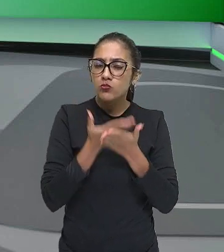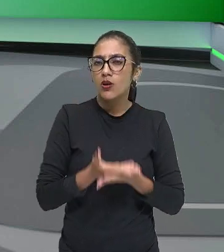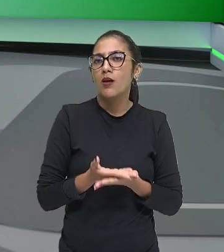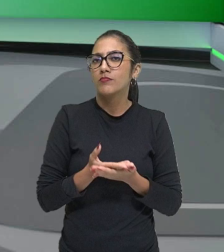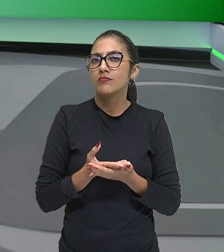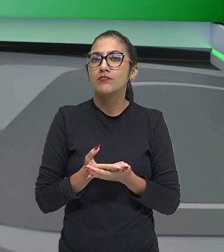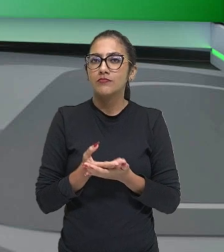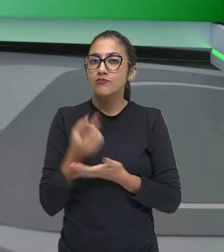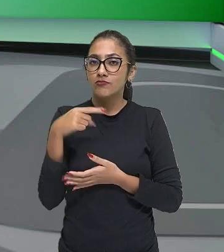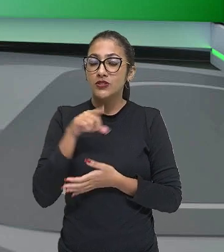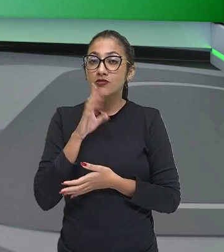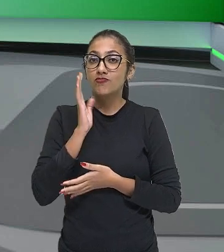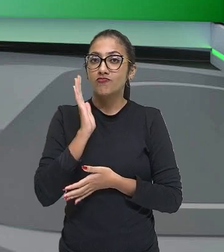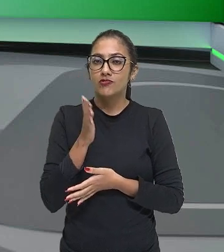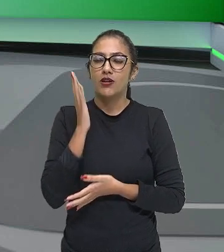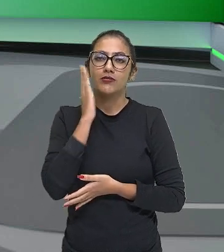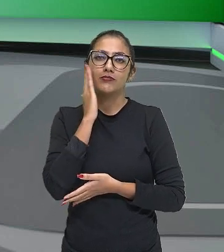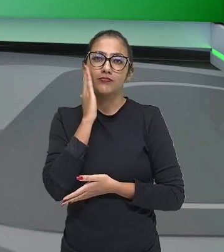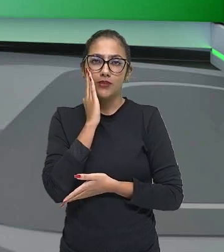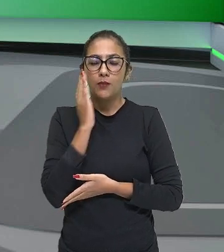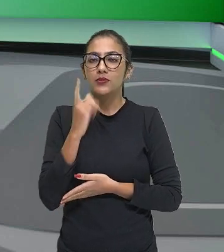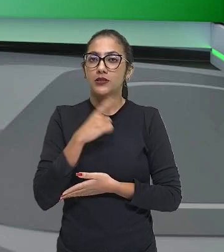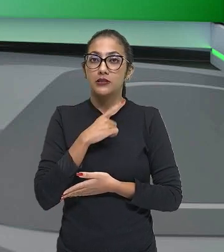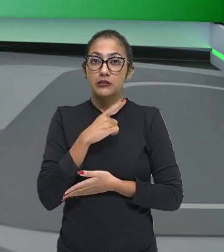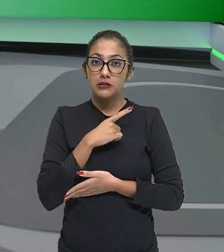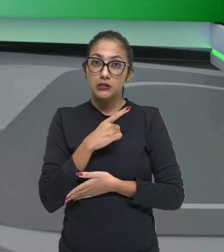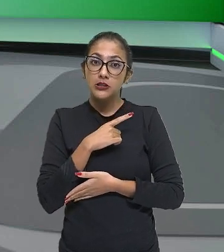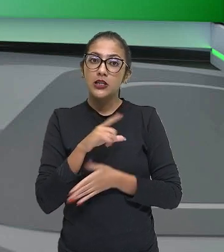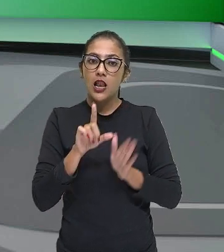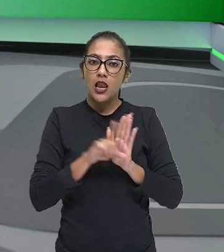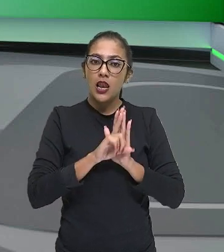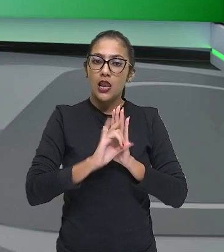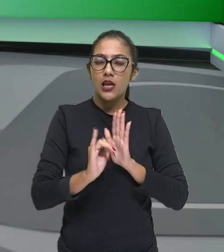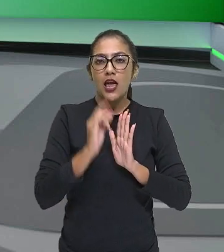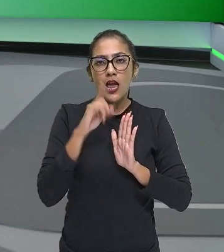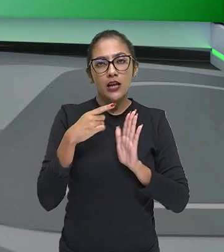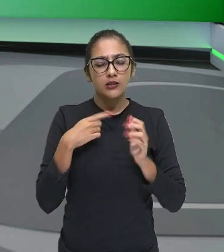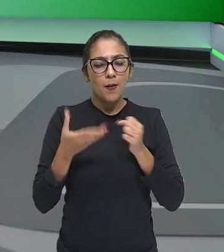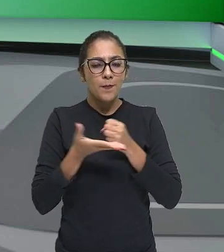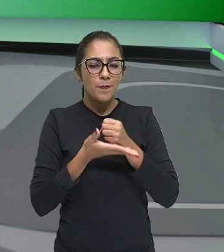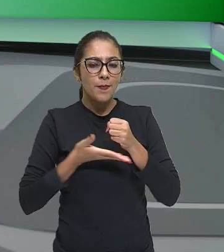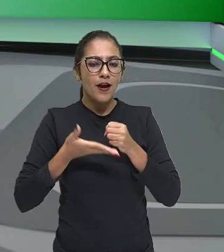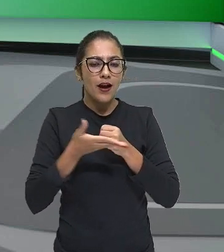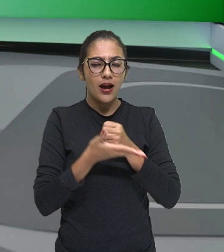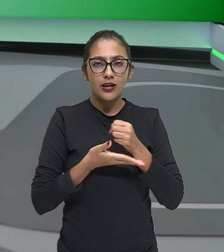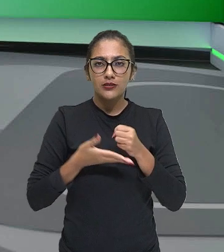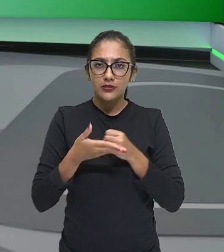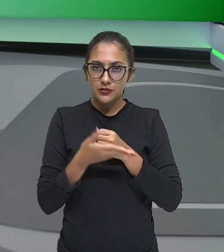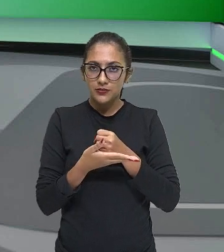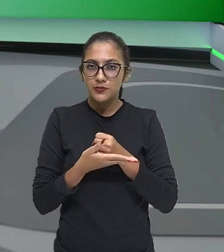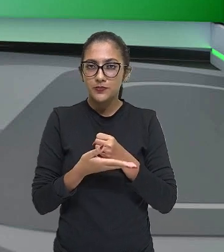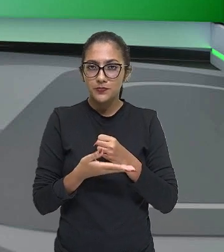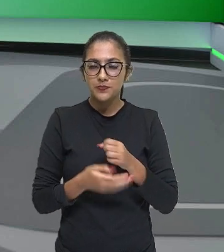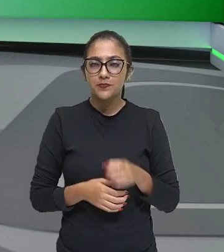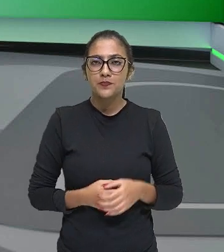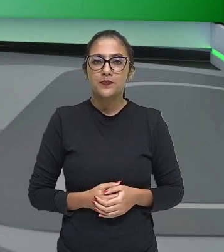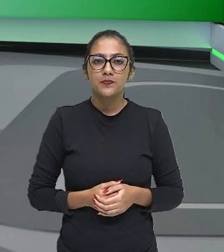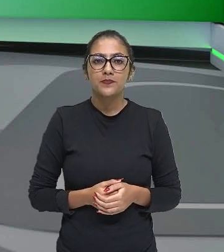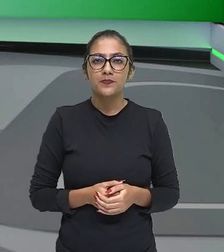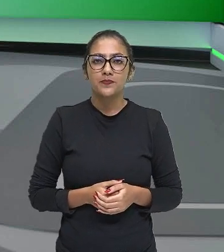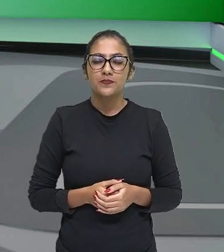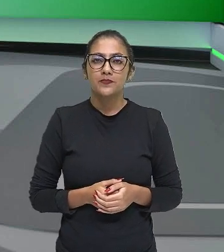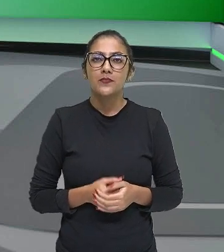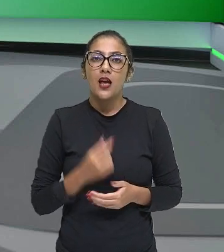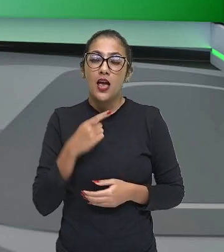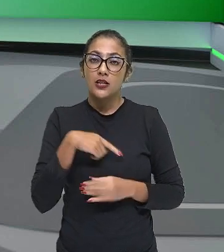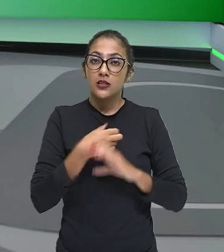sabe que temos essas leis que são os pilares da mecânica clássica. E esses